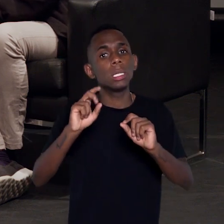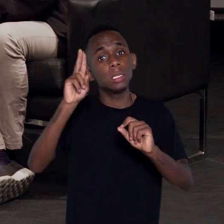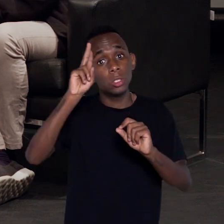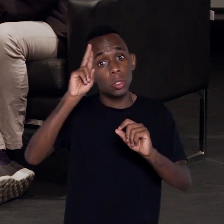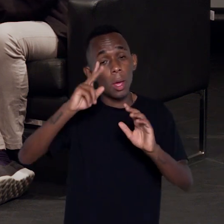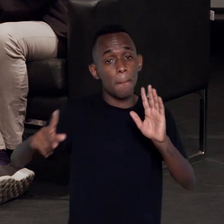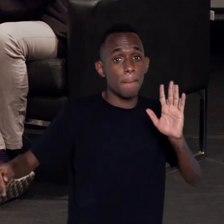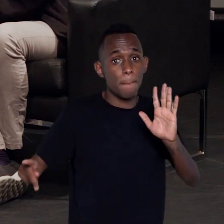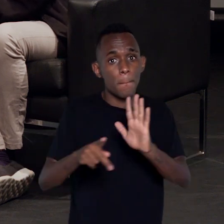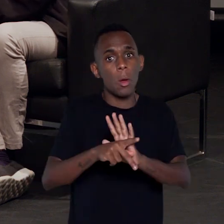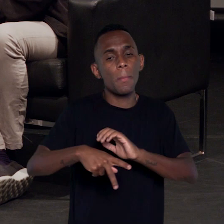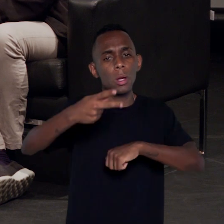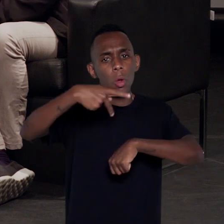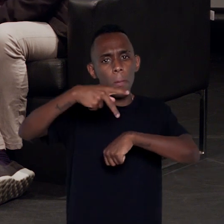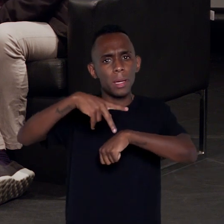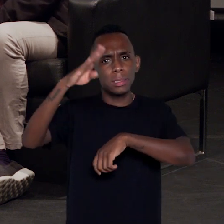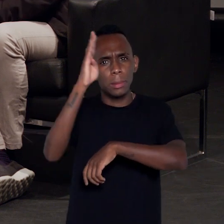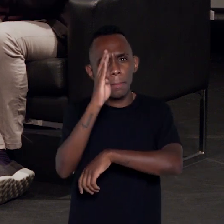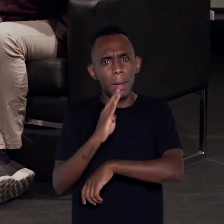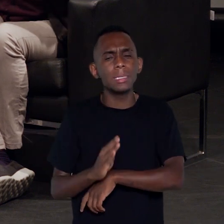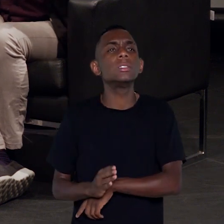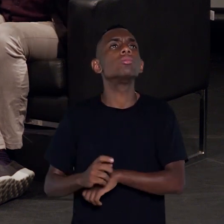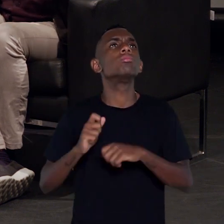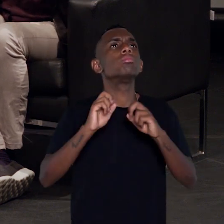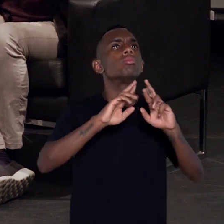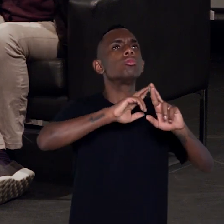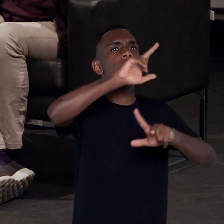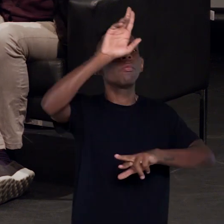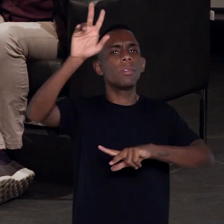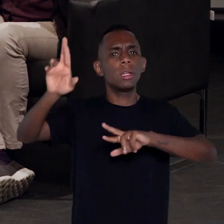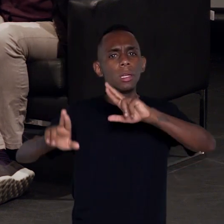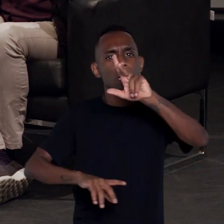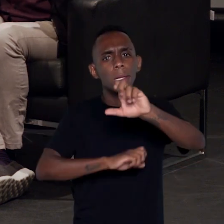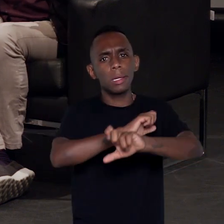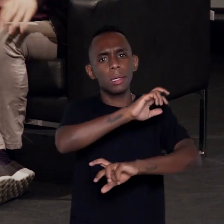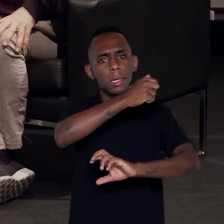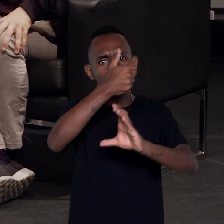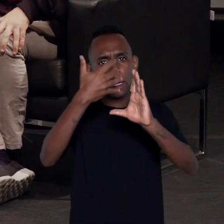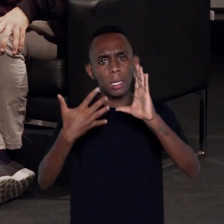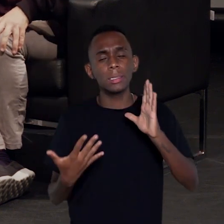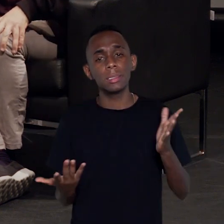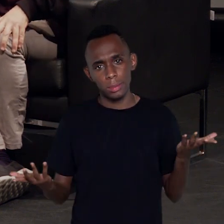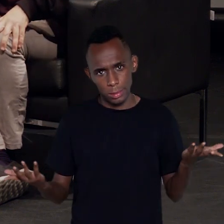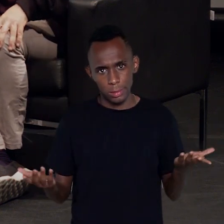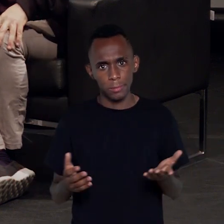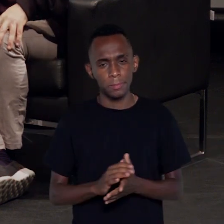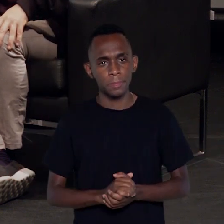de história dos Brasis, dos muitos Brasis que habitam esse Brasil.